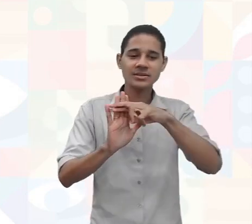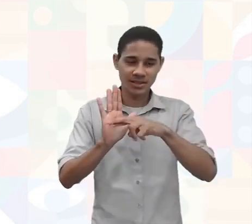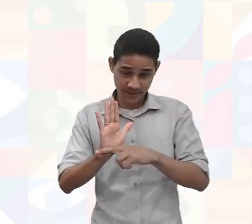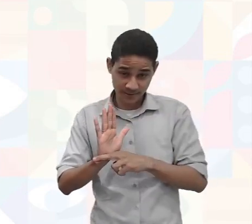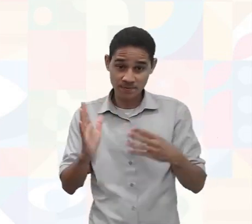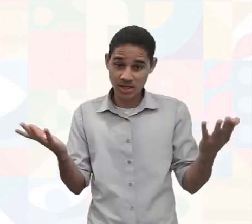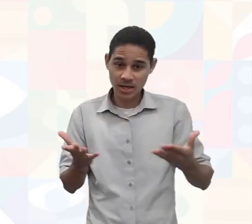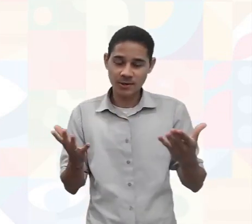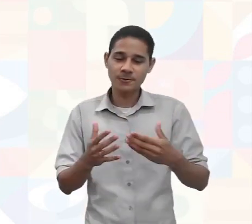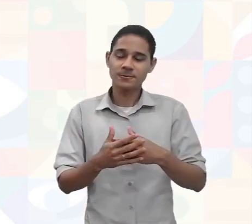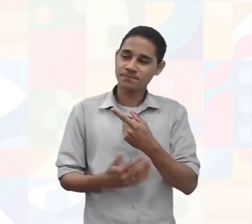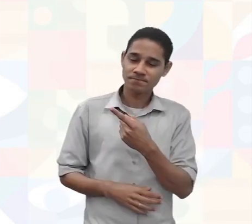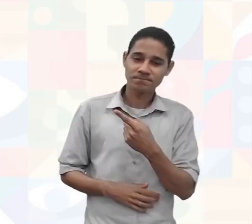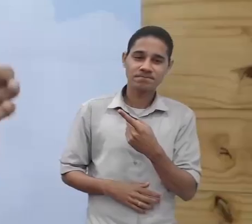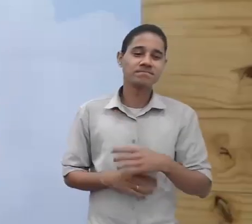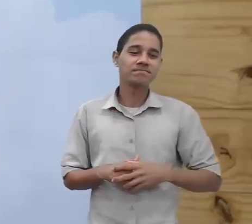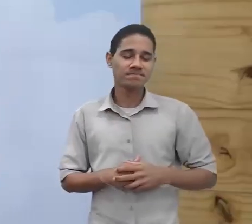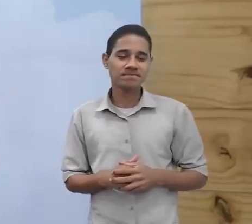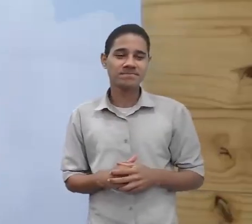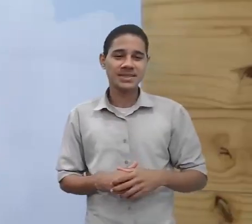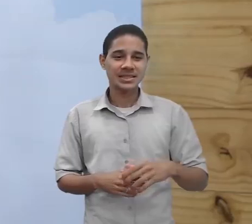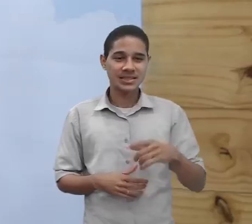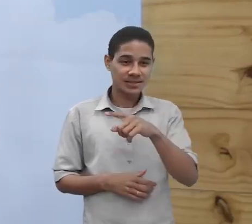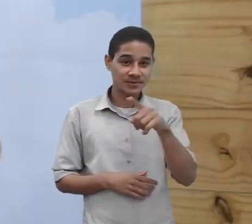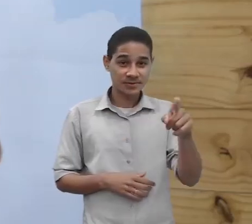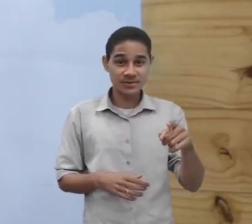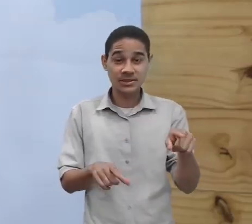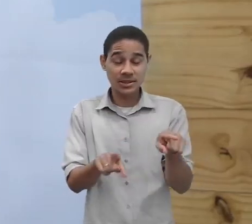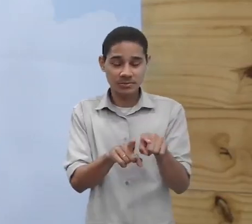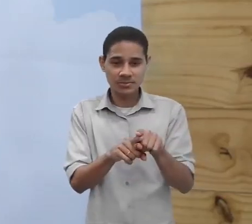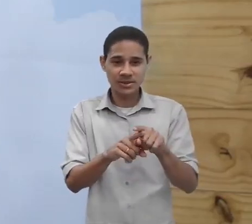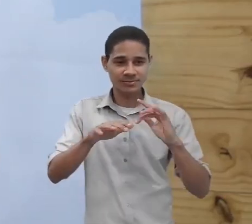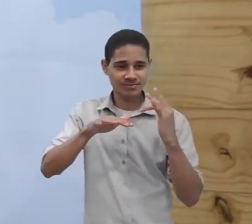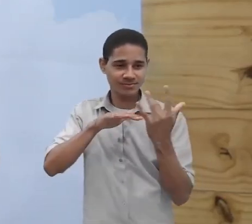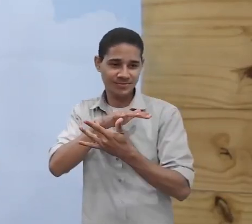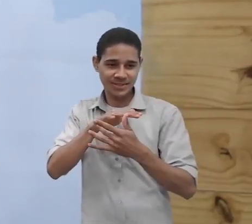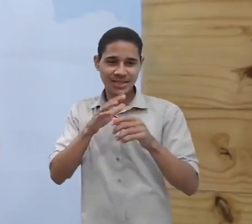hoje. E não deixe de acompanhar as redes sociais da